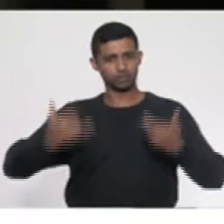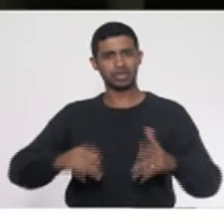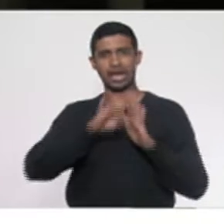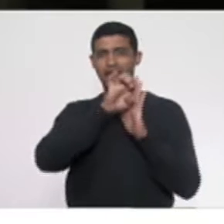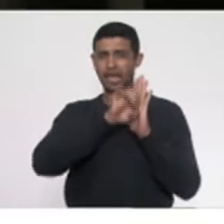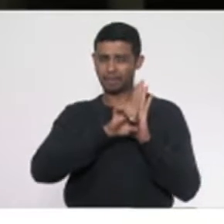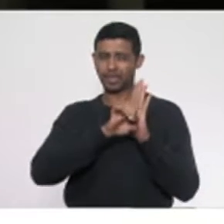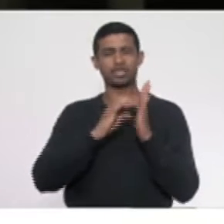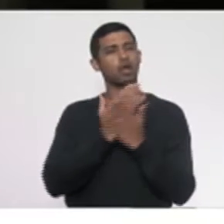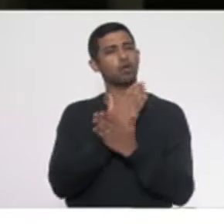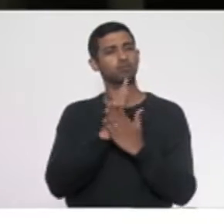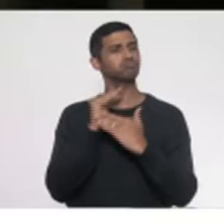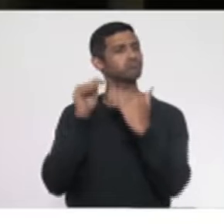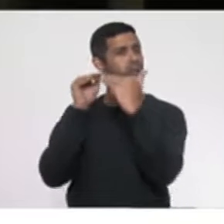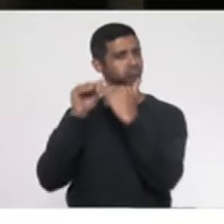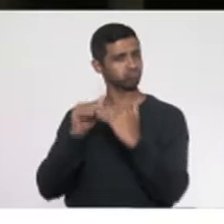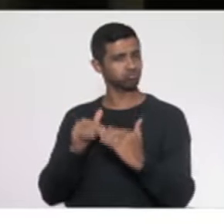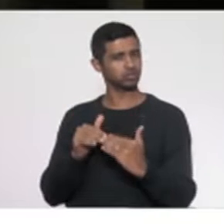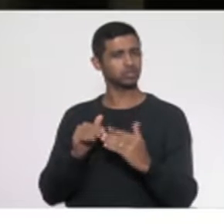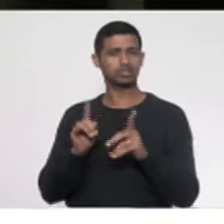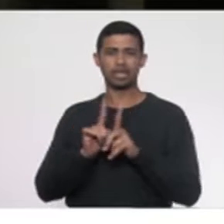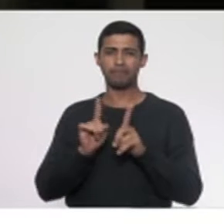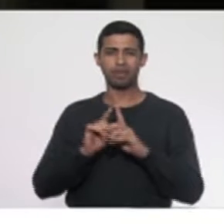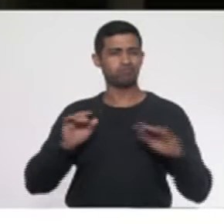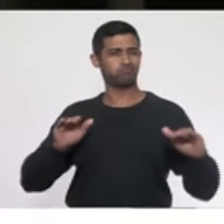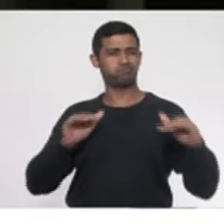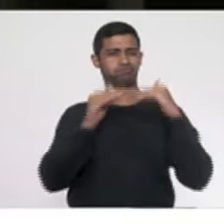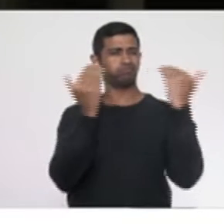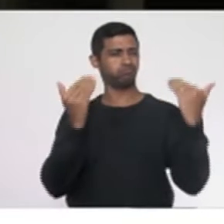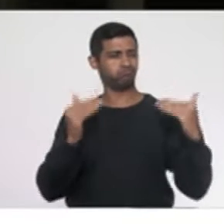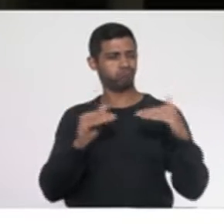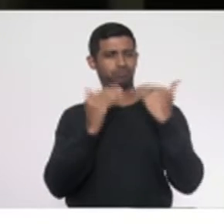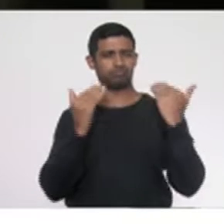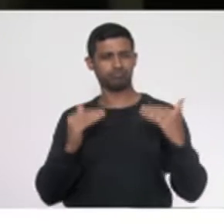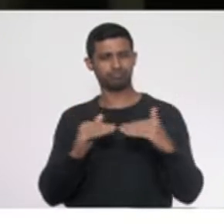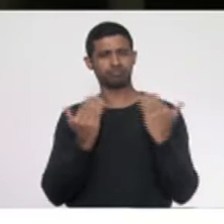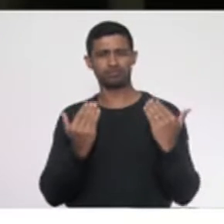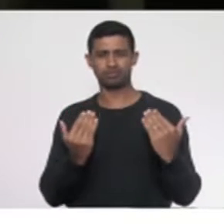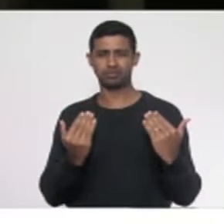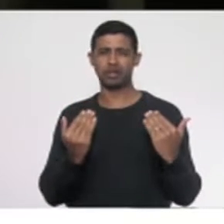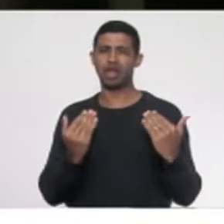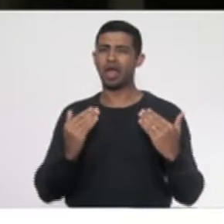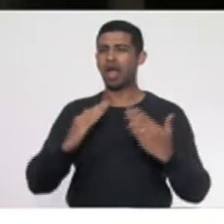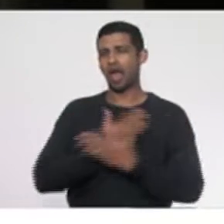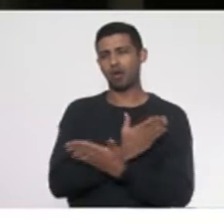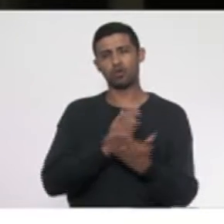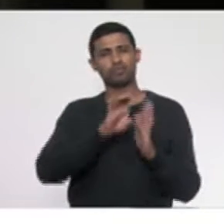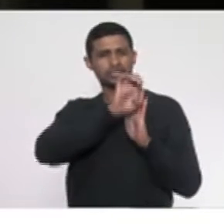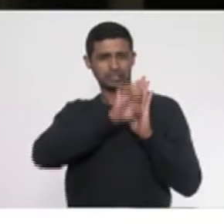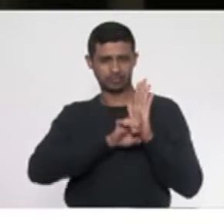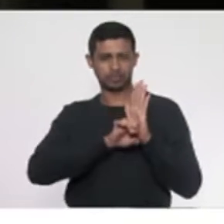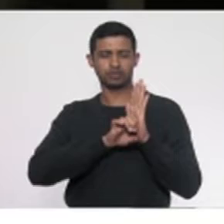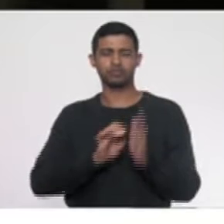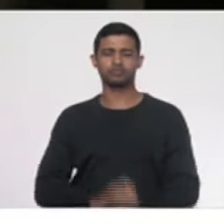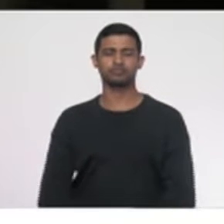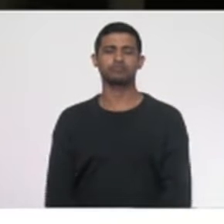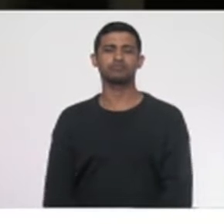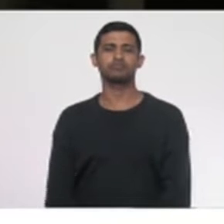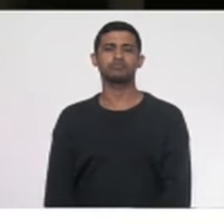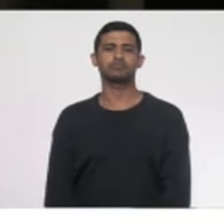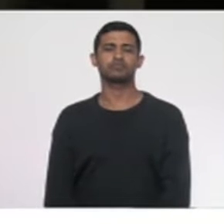converjo, e divergente a outras emendas